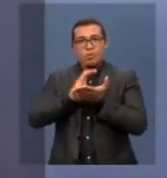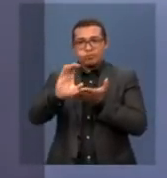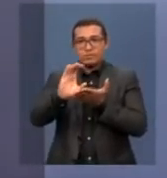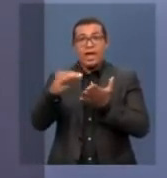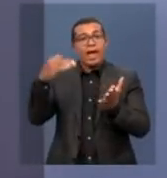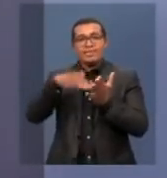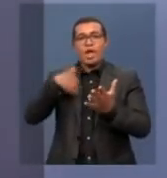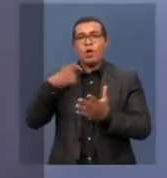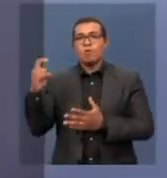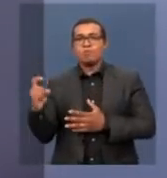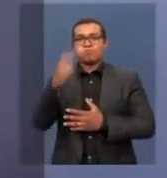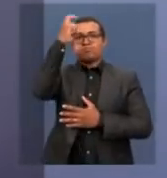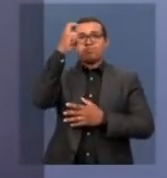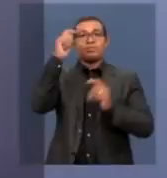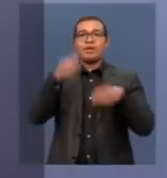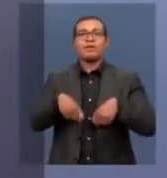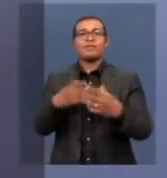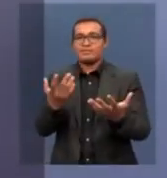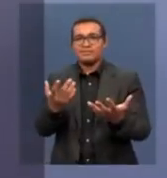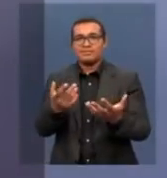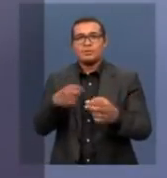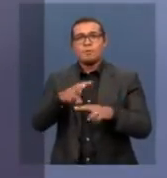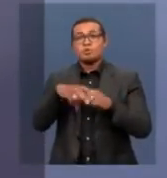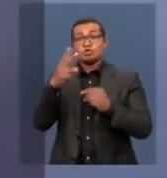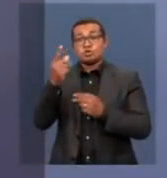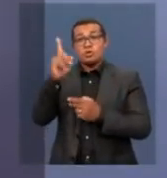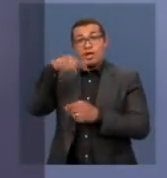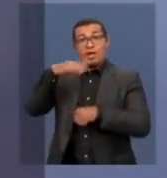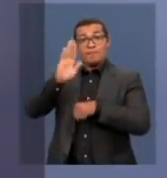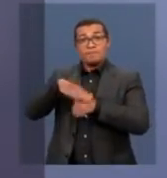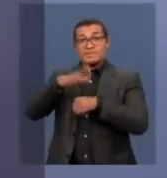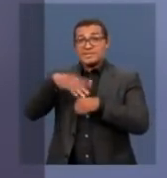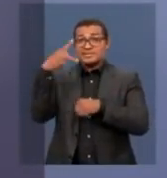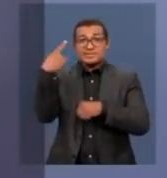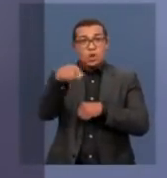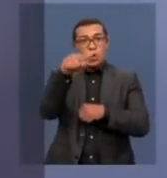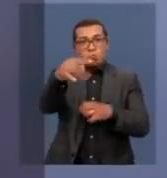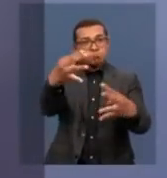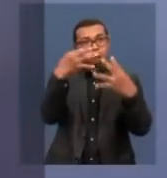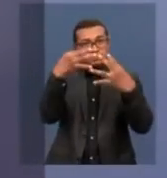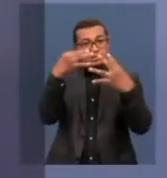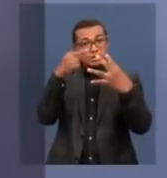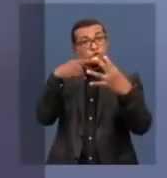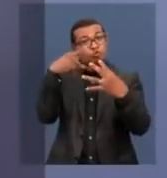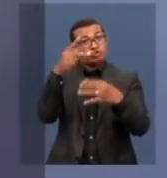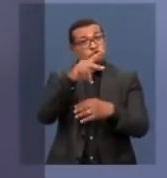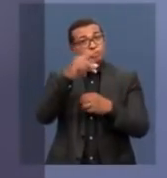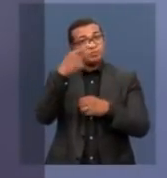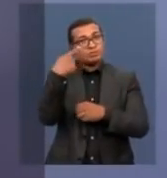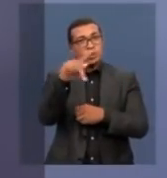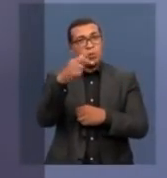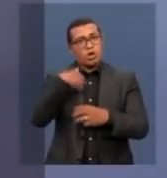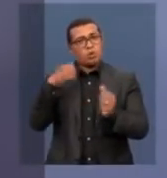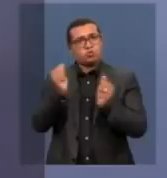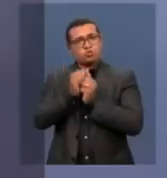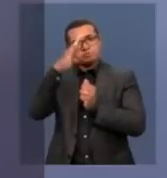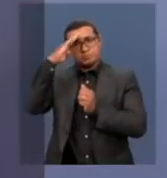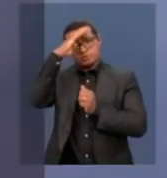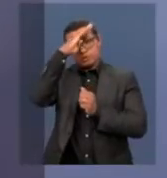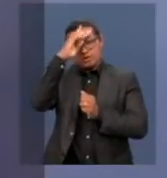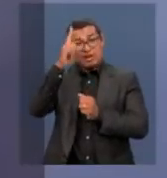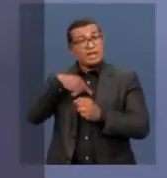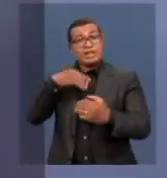então não tem como esse dinheiro dinheiro seu ele tirou o seu dinheiro o motor na propaganda eu impulsionar o somos